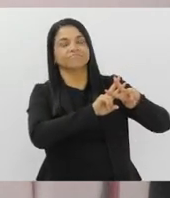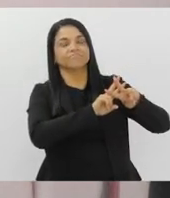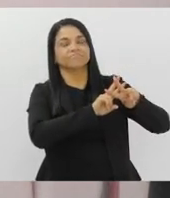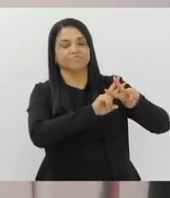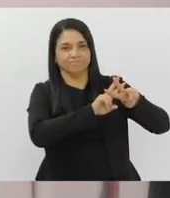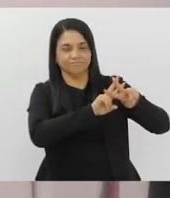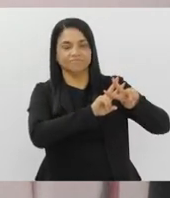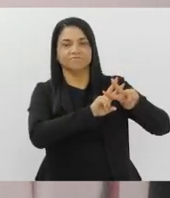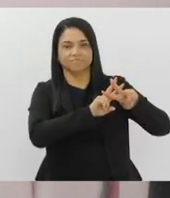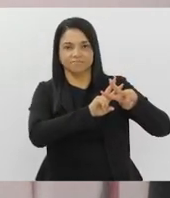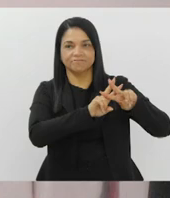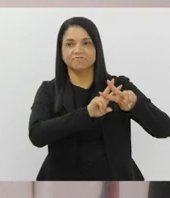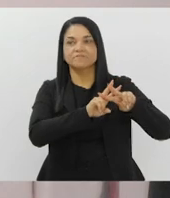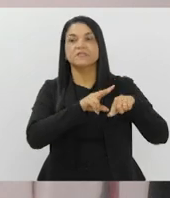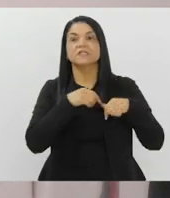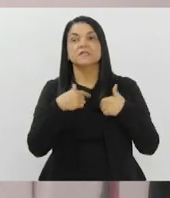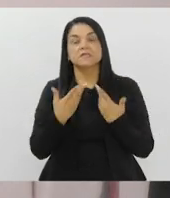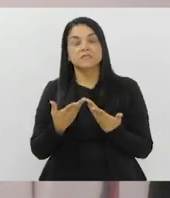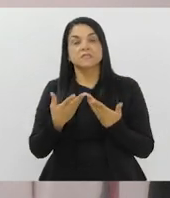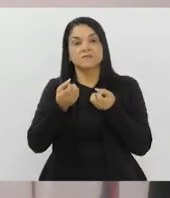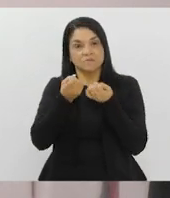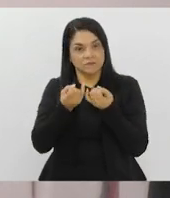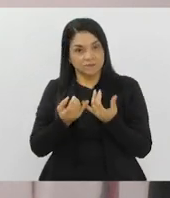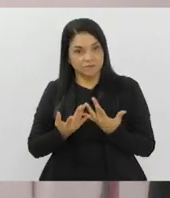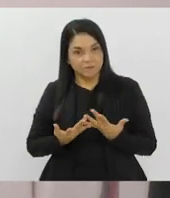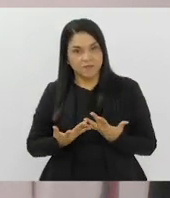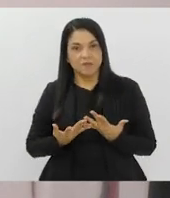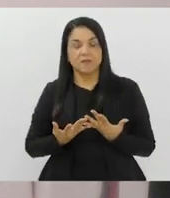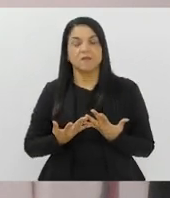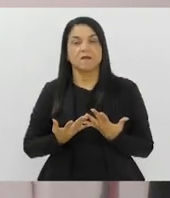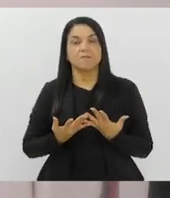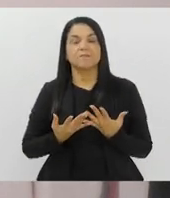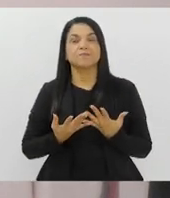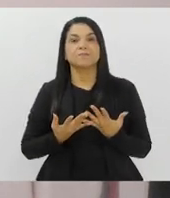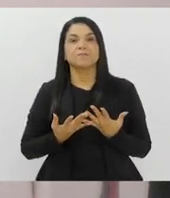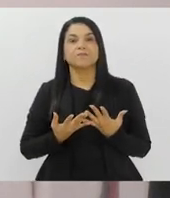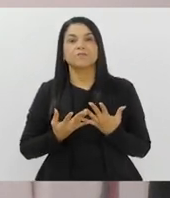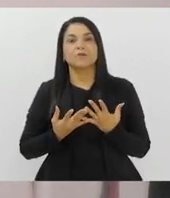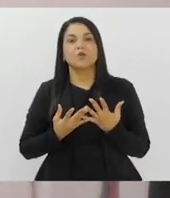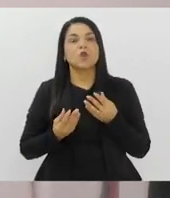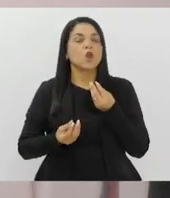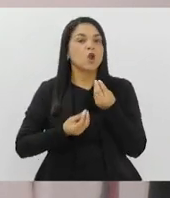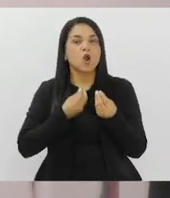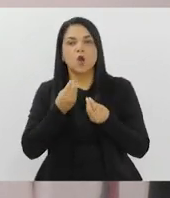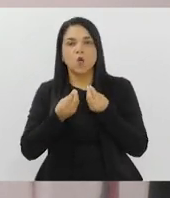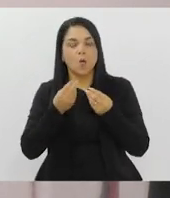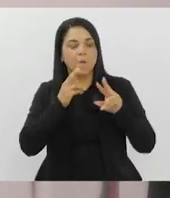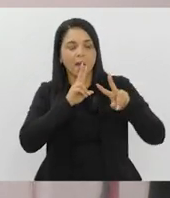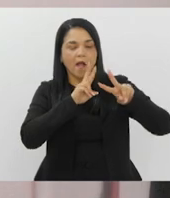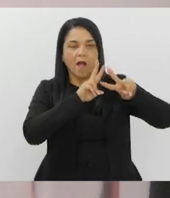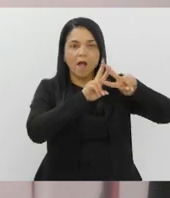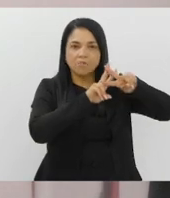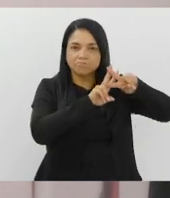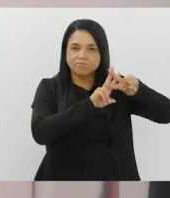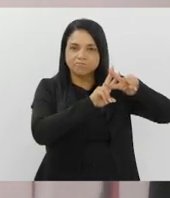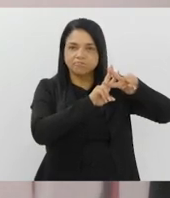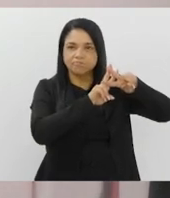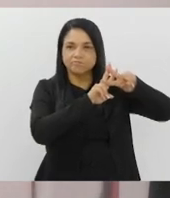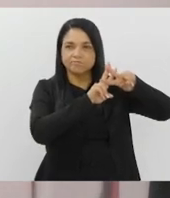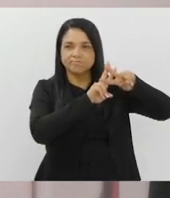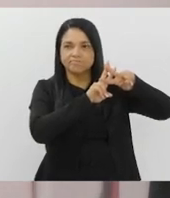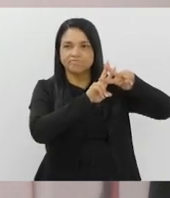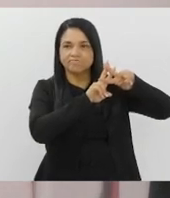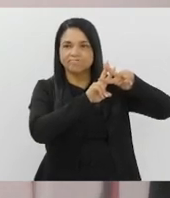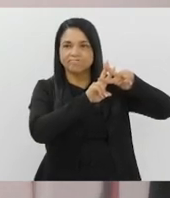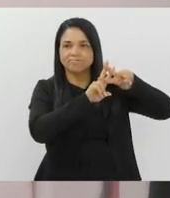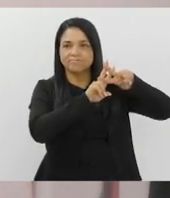liberdade. E aí, falando, né, primeiro, sobre o como a prisão produz uma